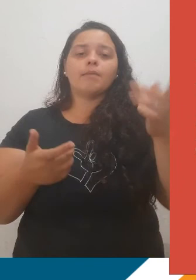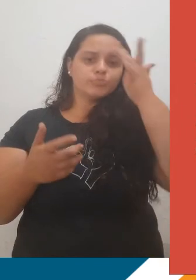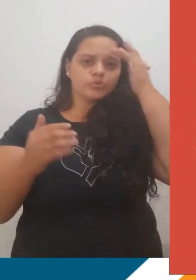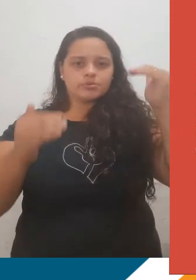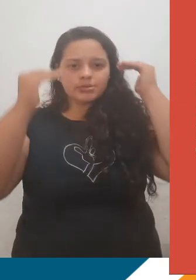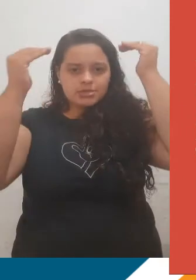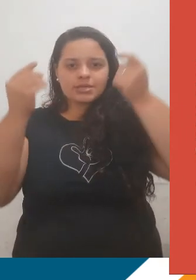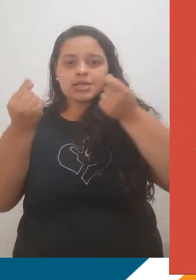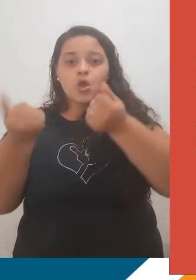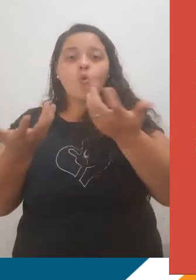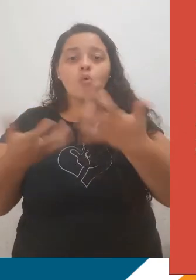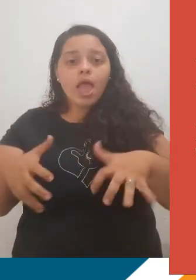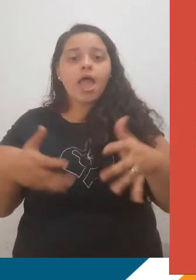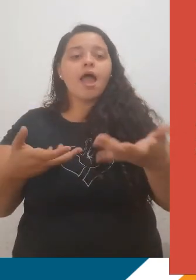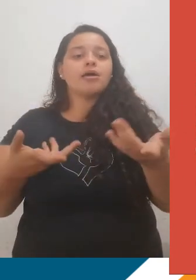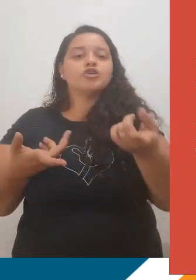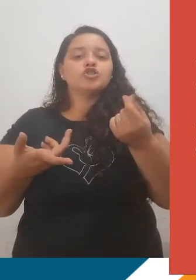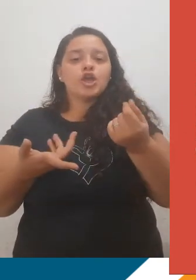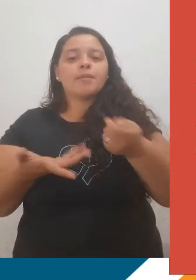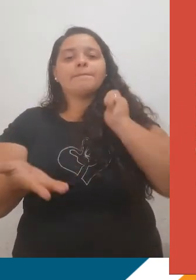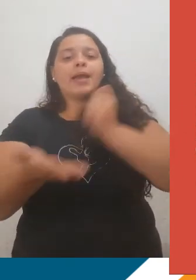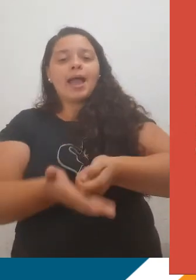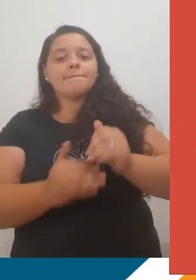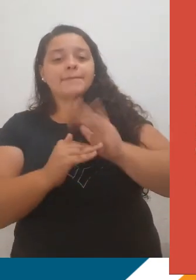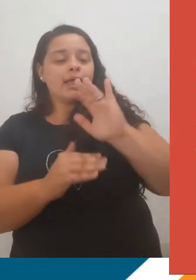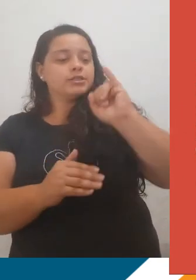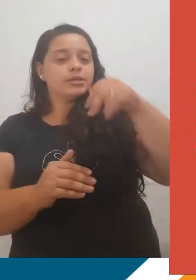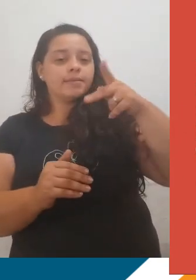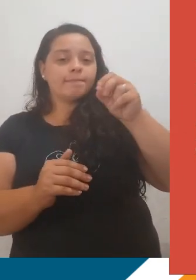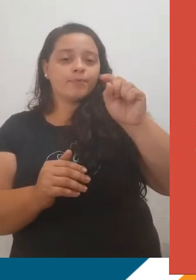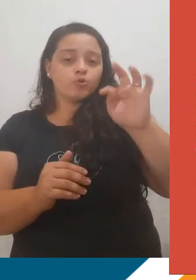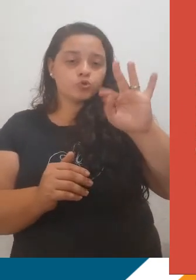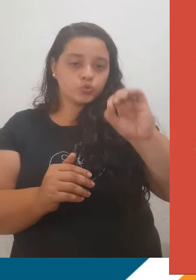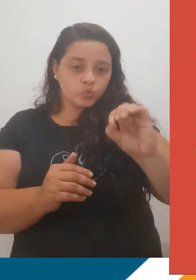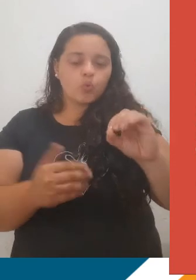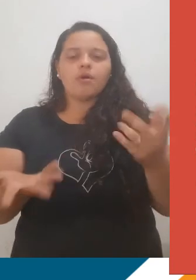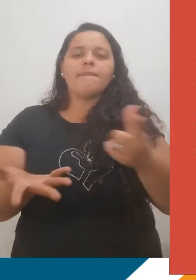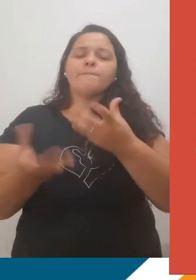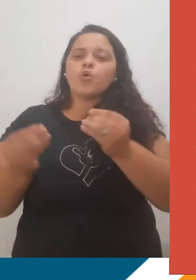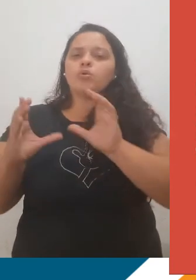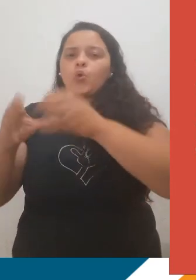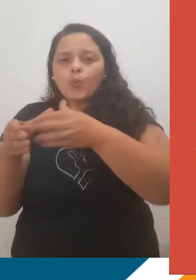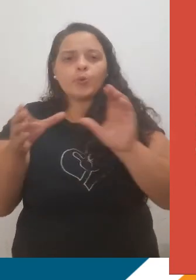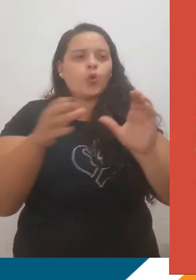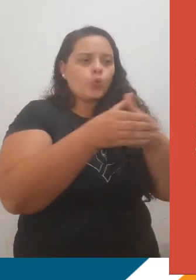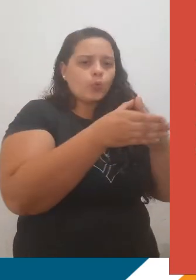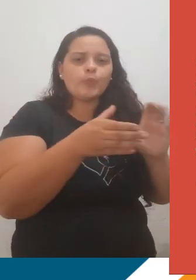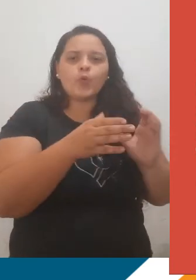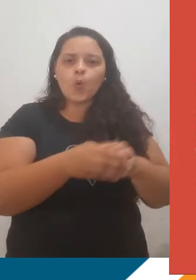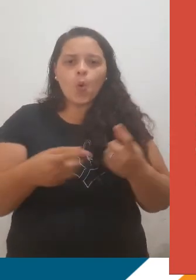reforma fiscal, das classes médias. Então, muitos grupos começam a